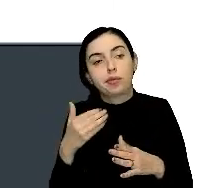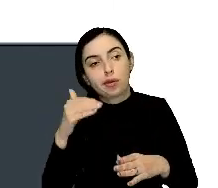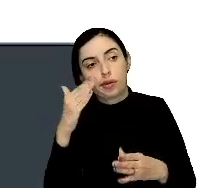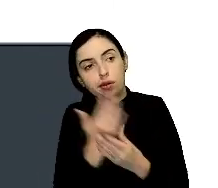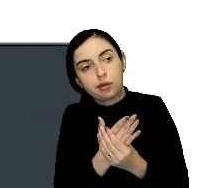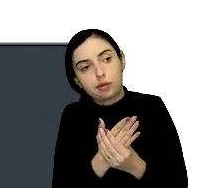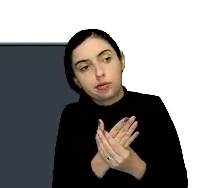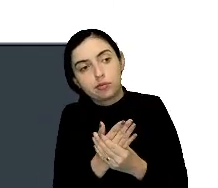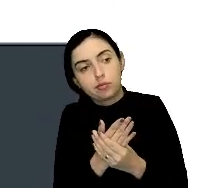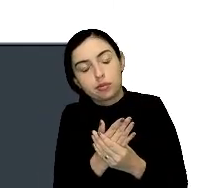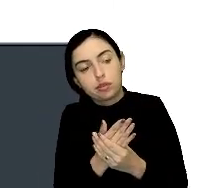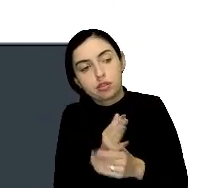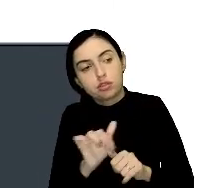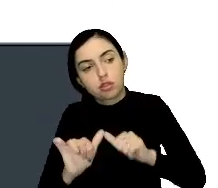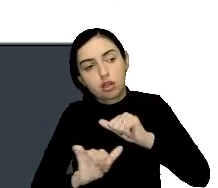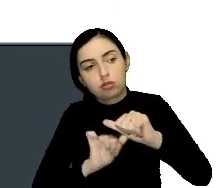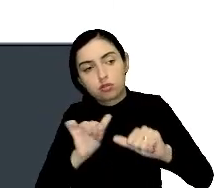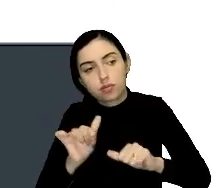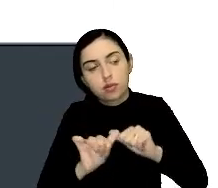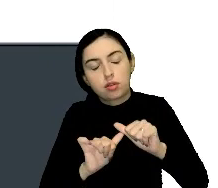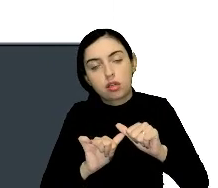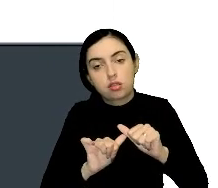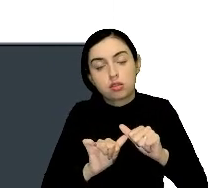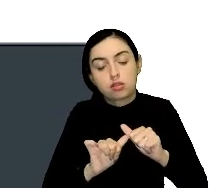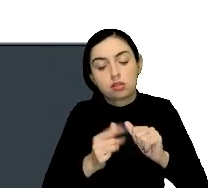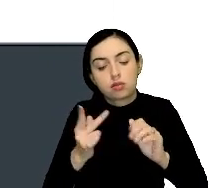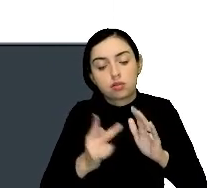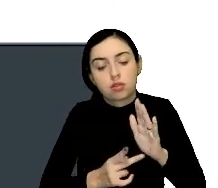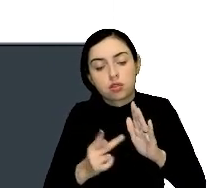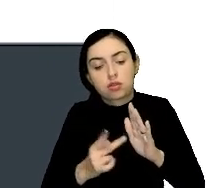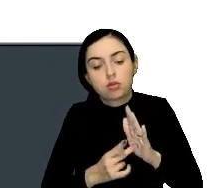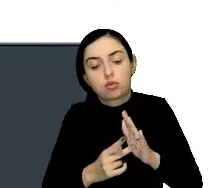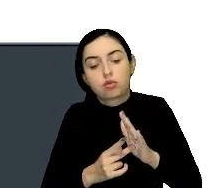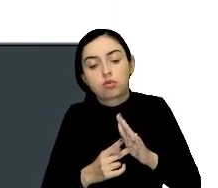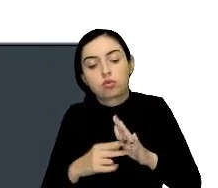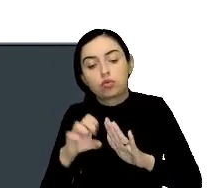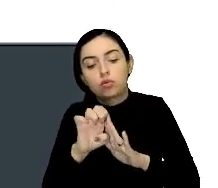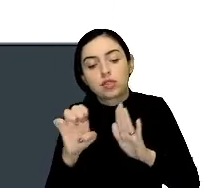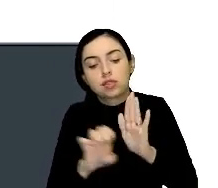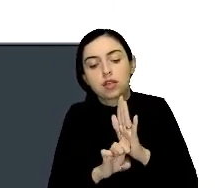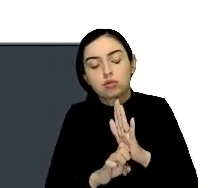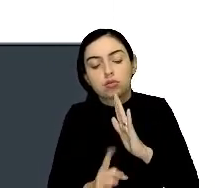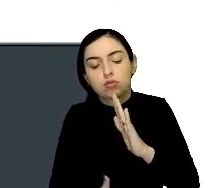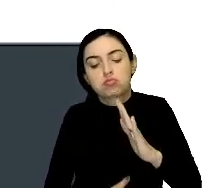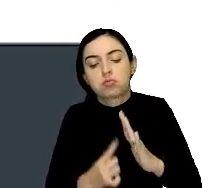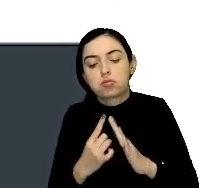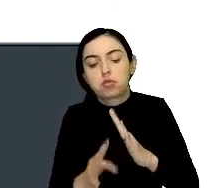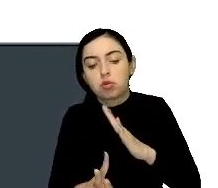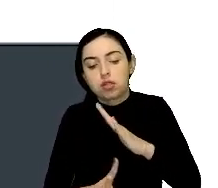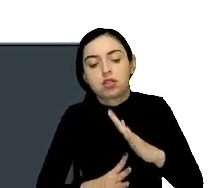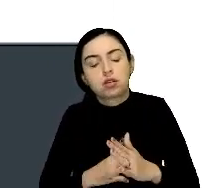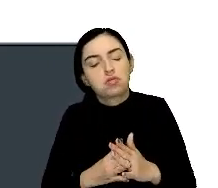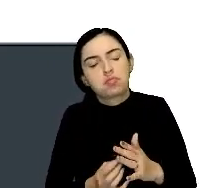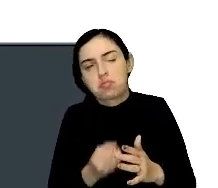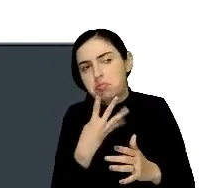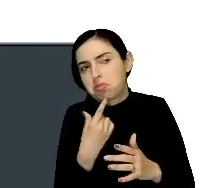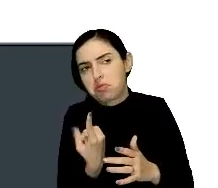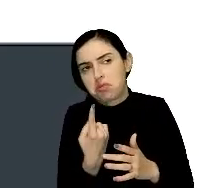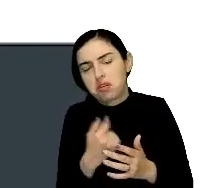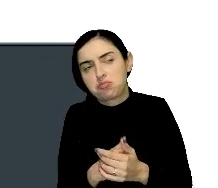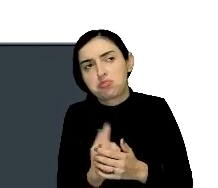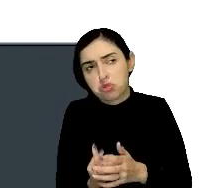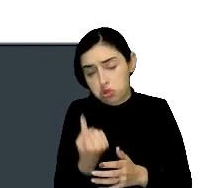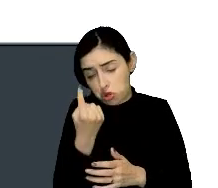de alteração do Estatuto do Estrangeiro, nenhum foi bem sucedido. O único que foi bem sucedido foi